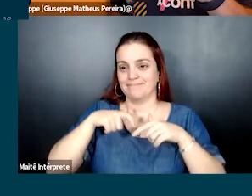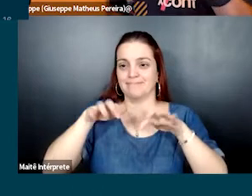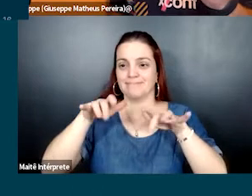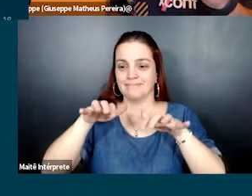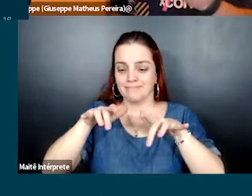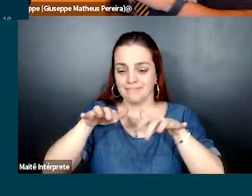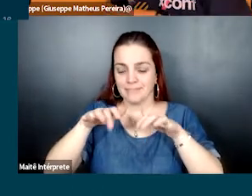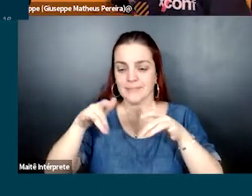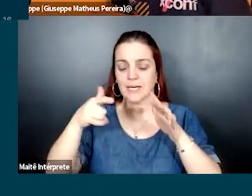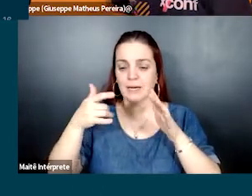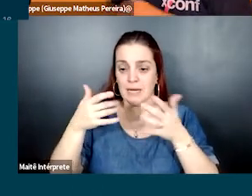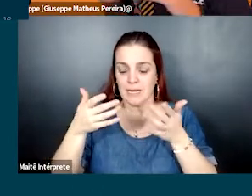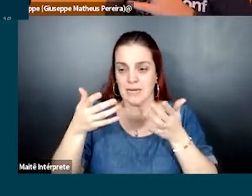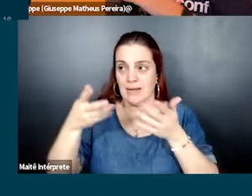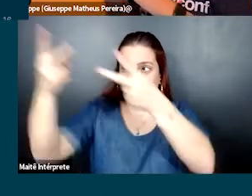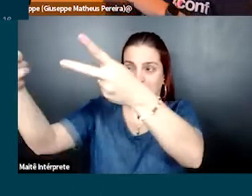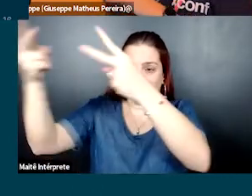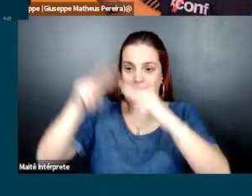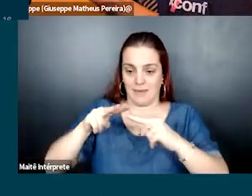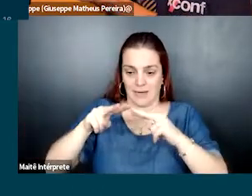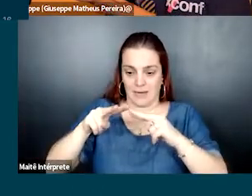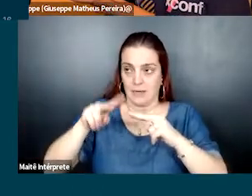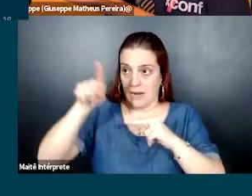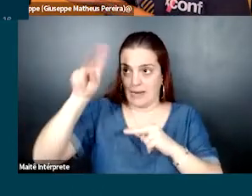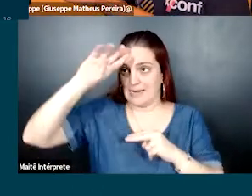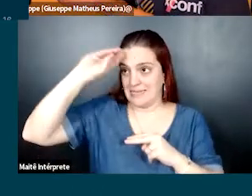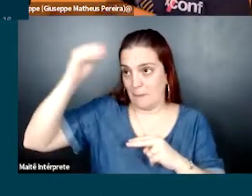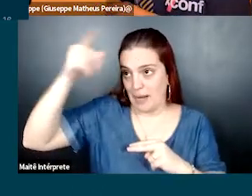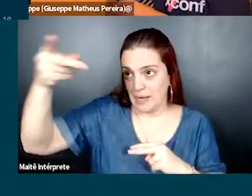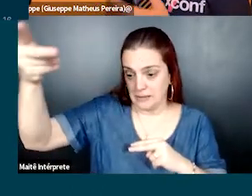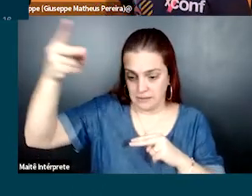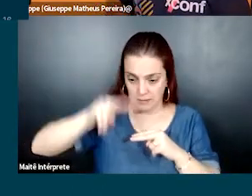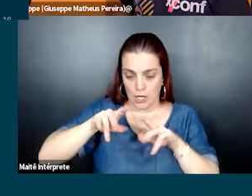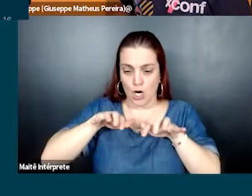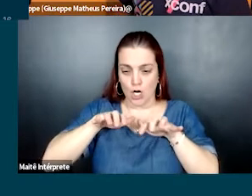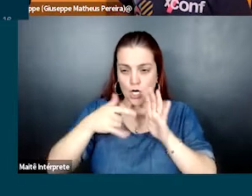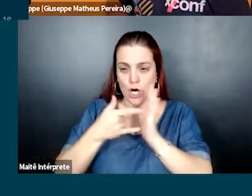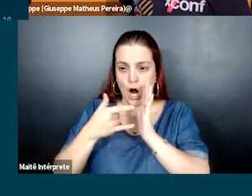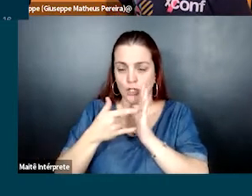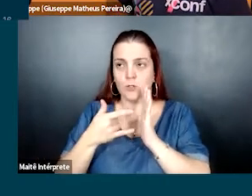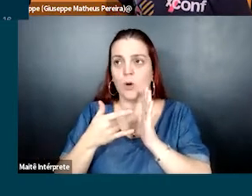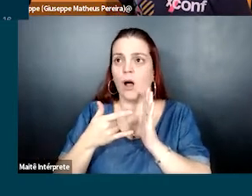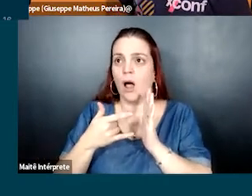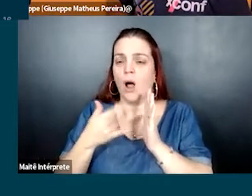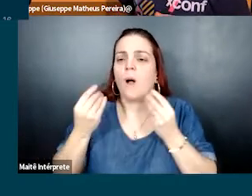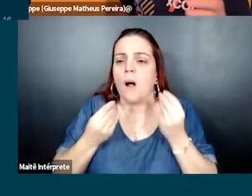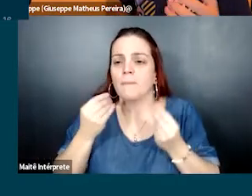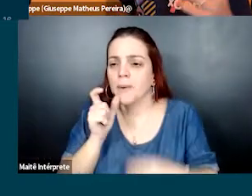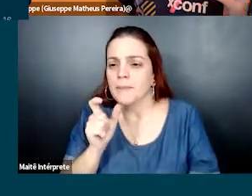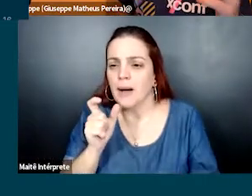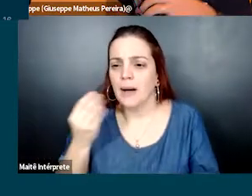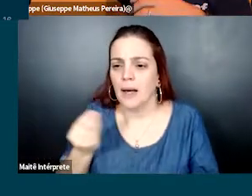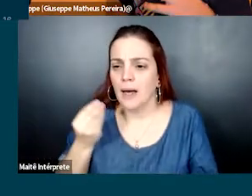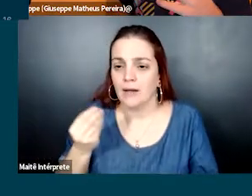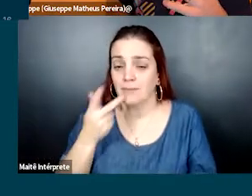essa experiência do usuário para código, como é que ele traduz para outras palavras? É quase que lógico o que o Eric escreveu aqui, né? Como